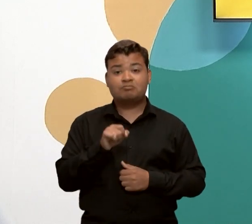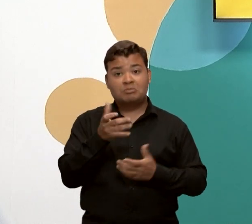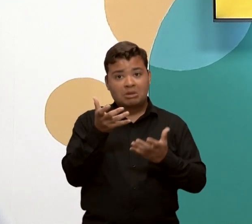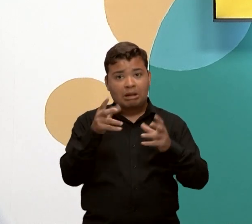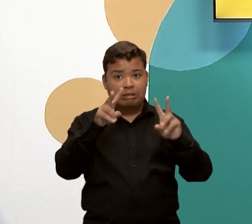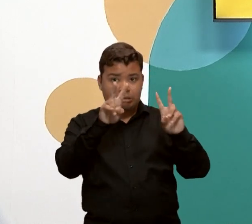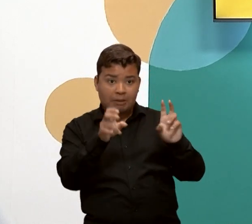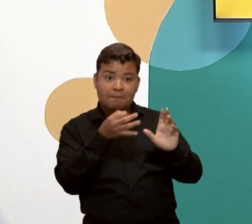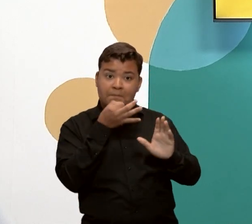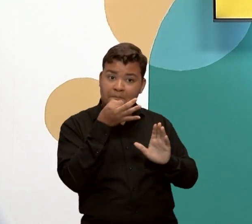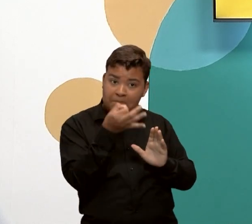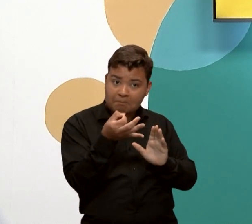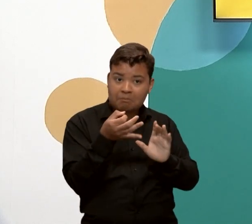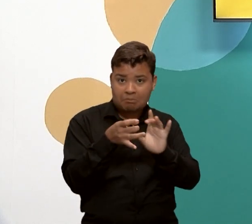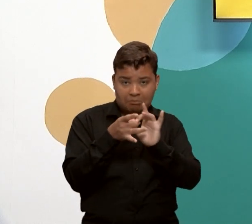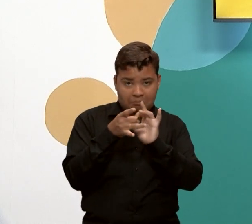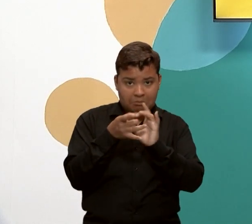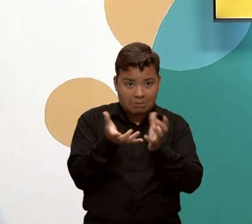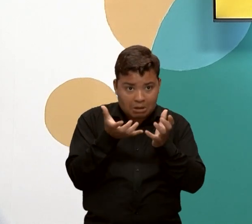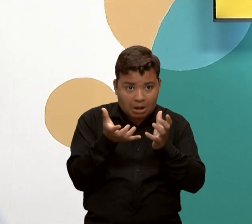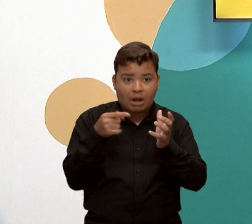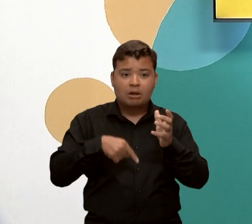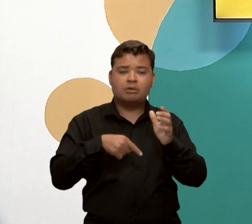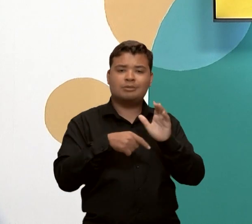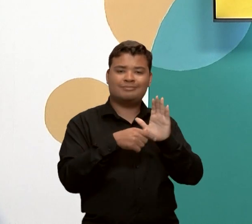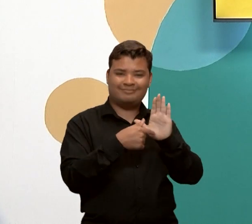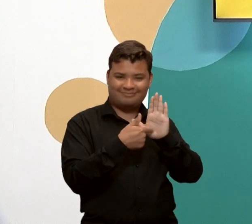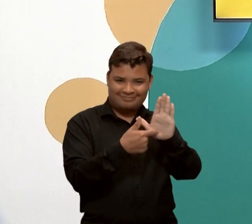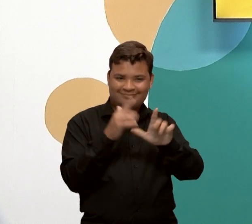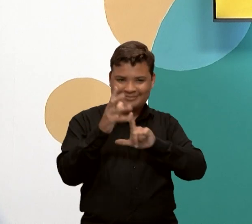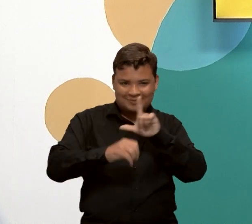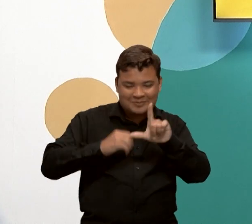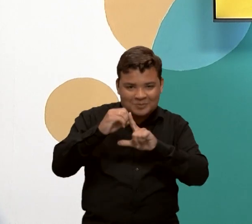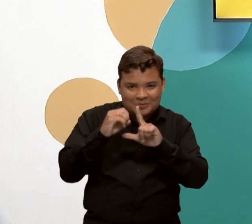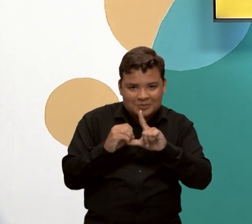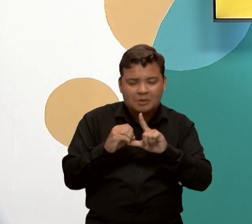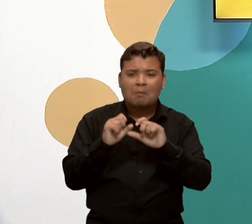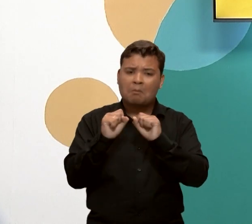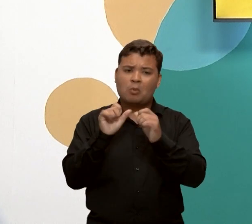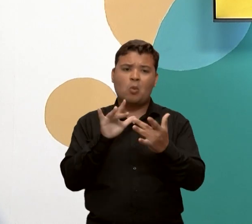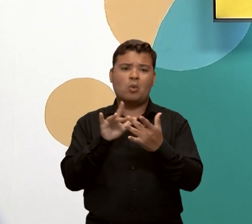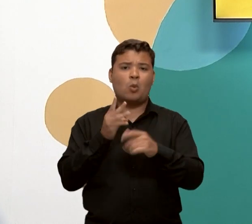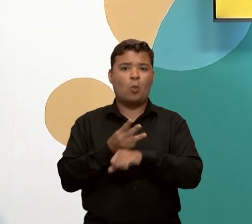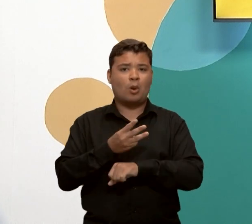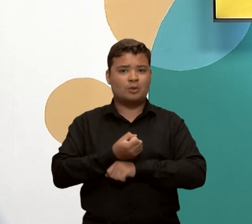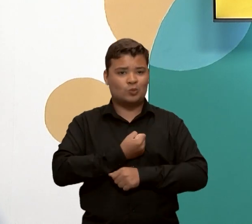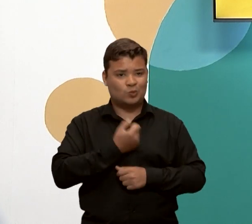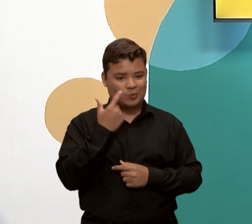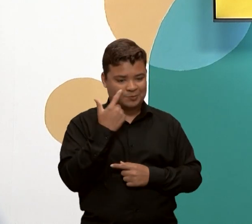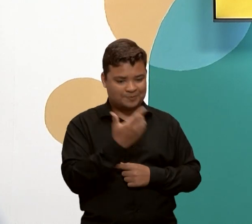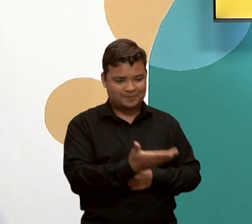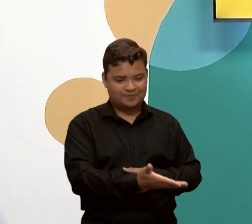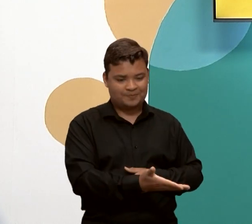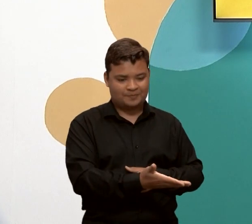pauta para a gente trazer aqui ao programa, entre em contato pelo nosso WhatsApp